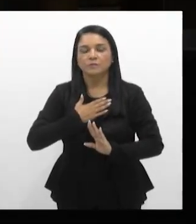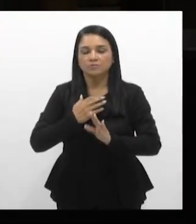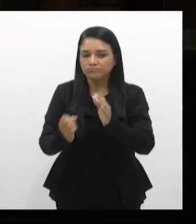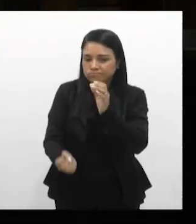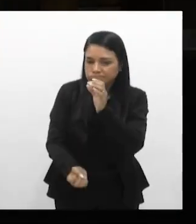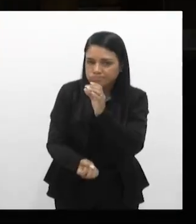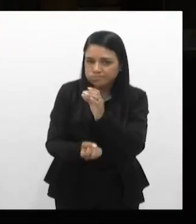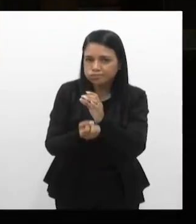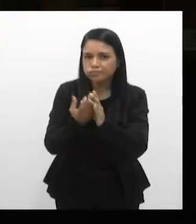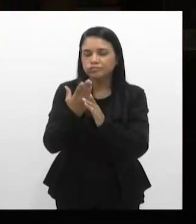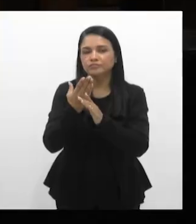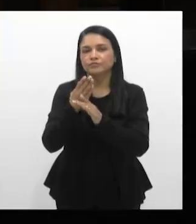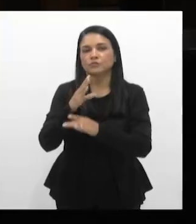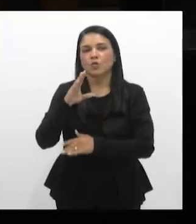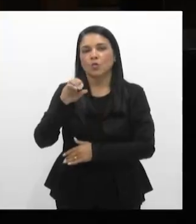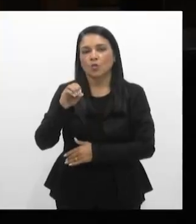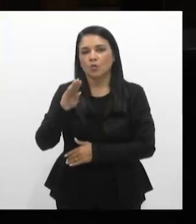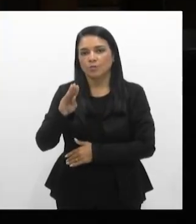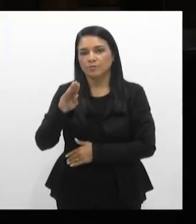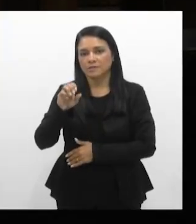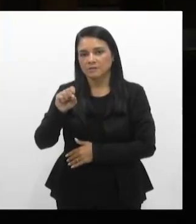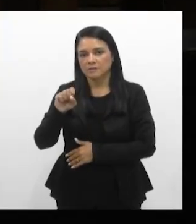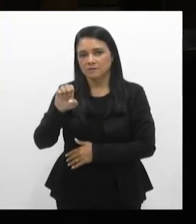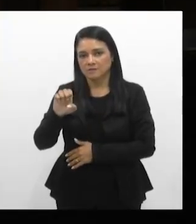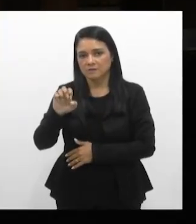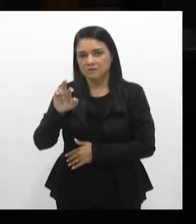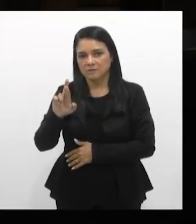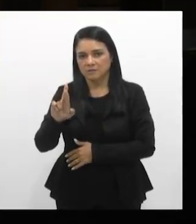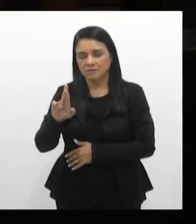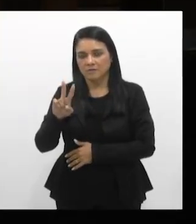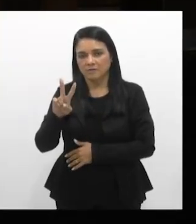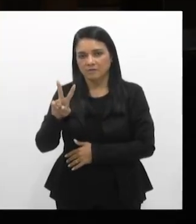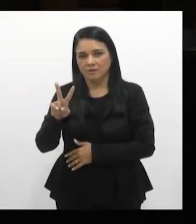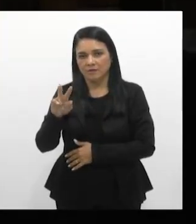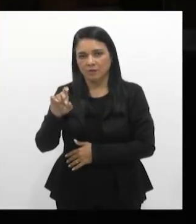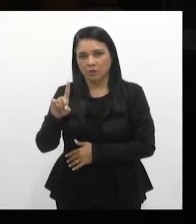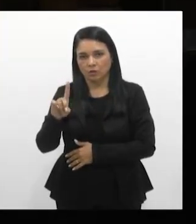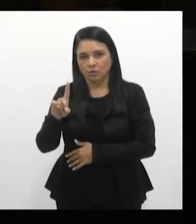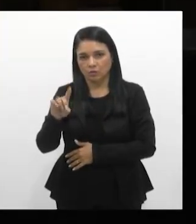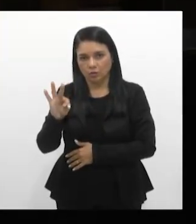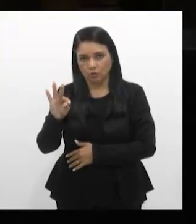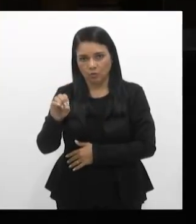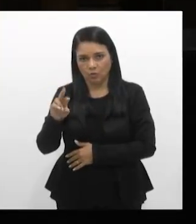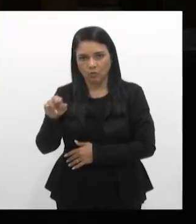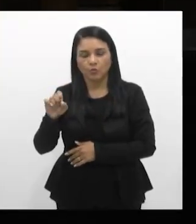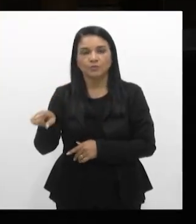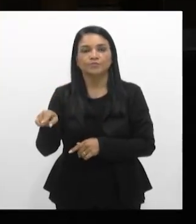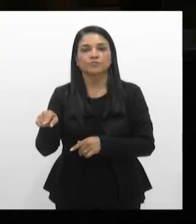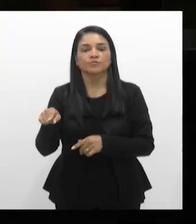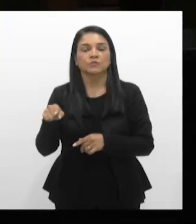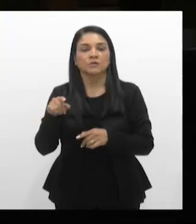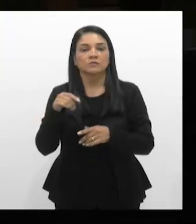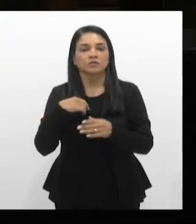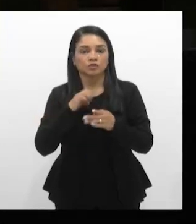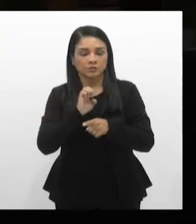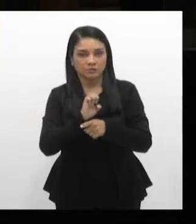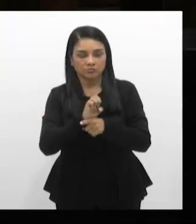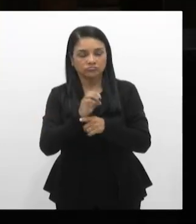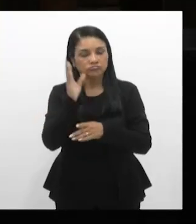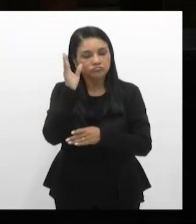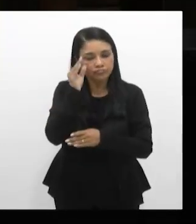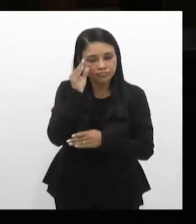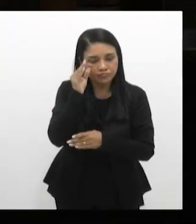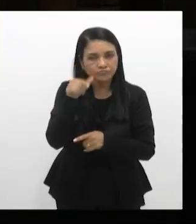o Observatório Estadual de Segurança de Cargas Marítimas e Portuárias, com foco